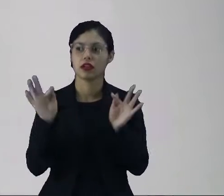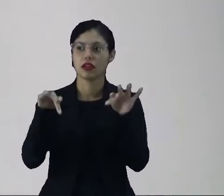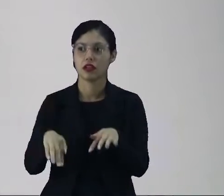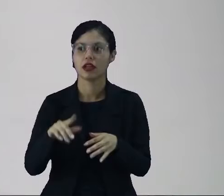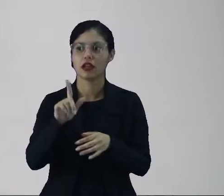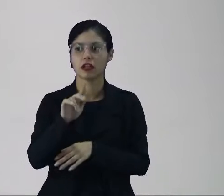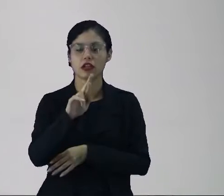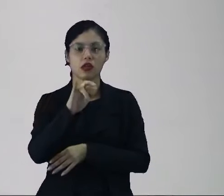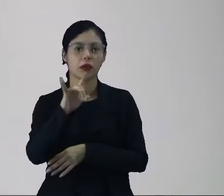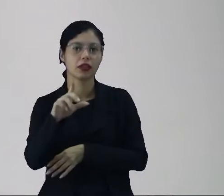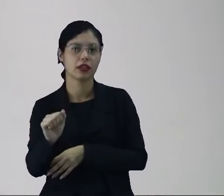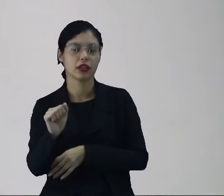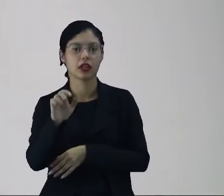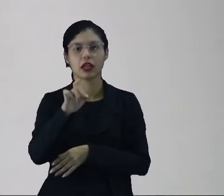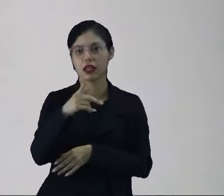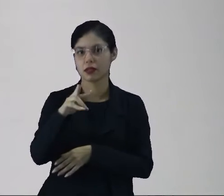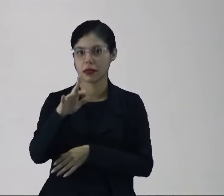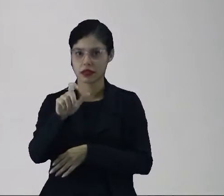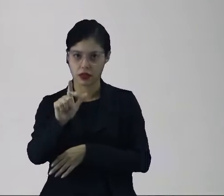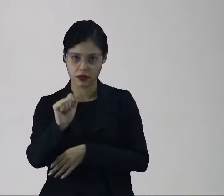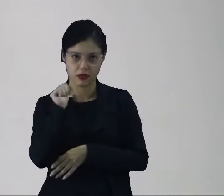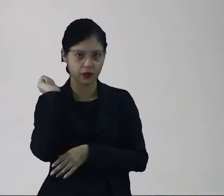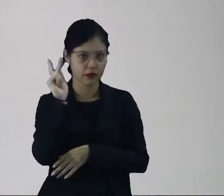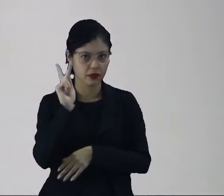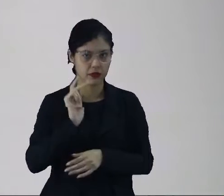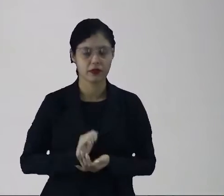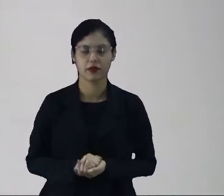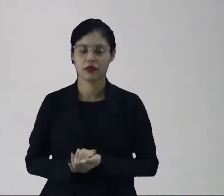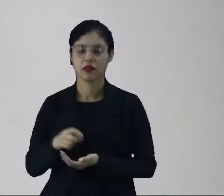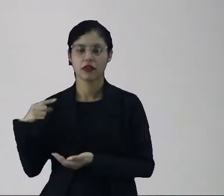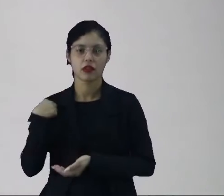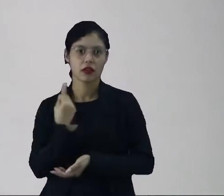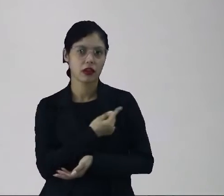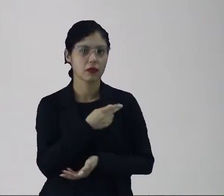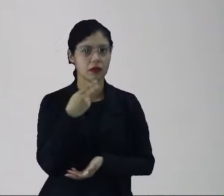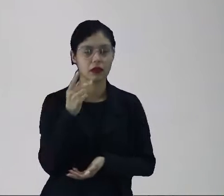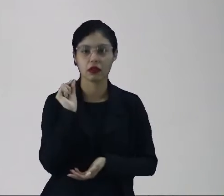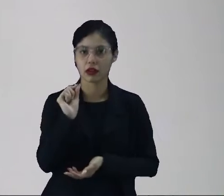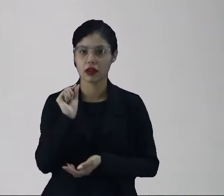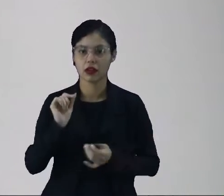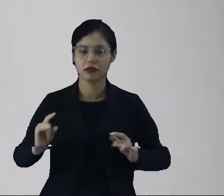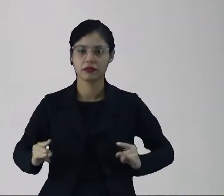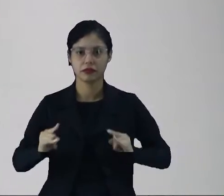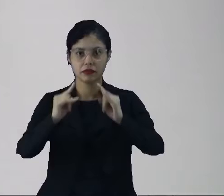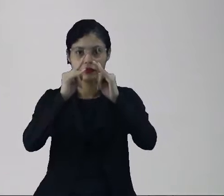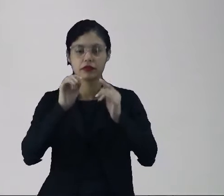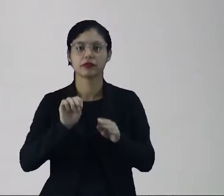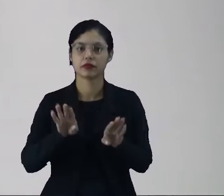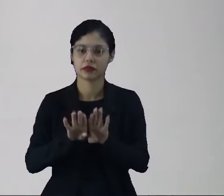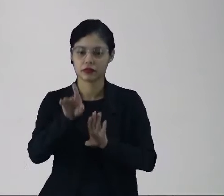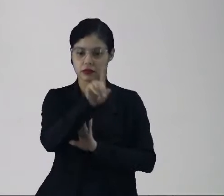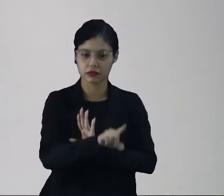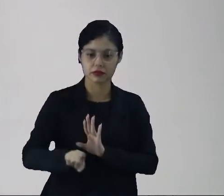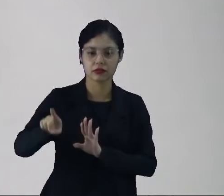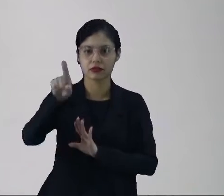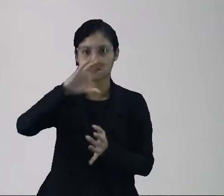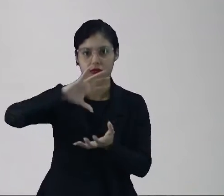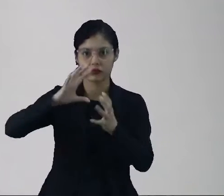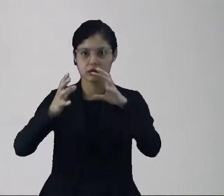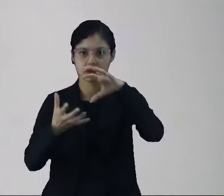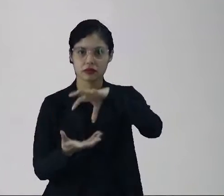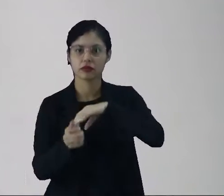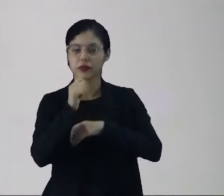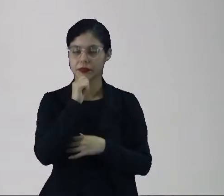geometria espacial Ok e a gente vai falar hoje sobre pirâmide e esfera e eu espero que você